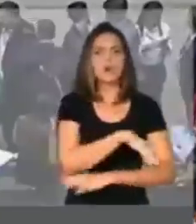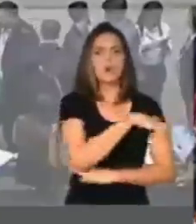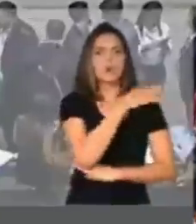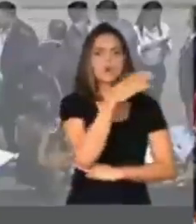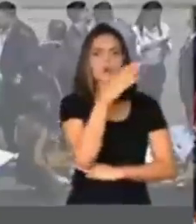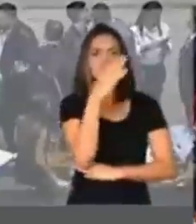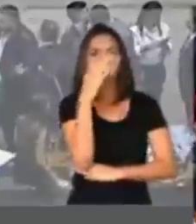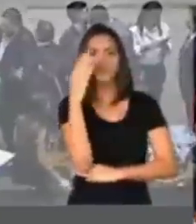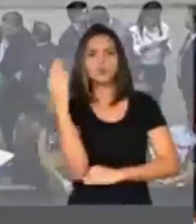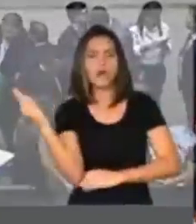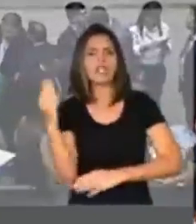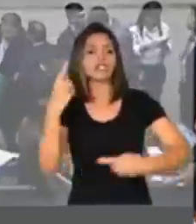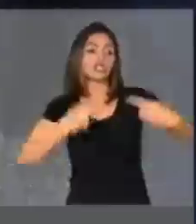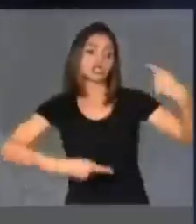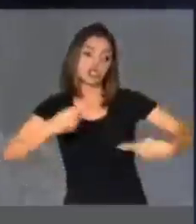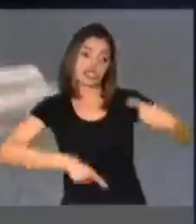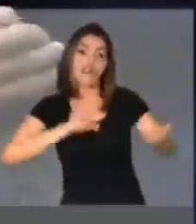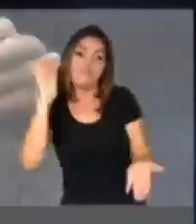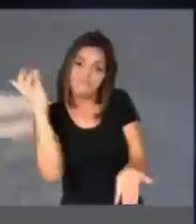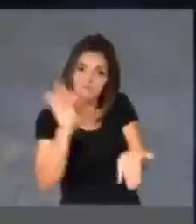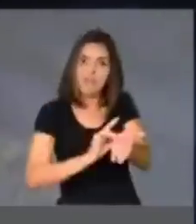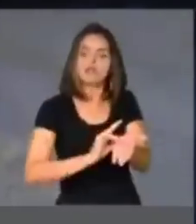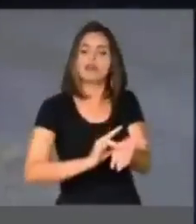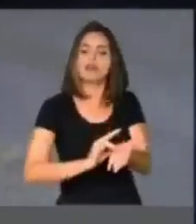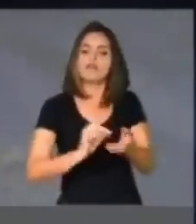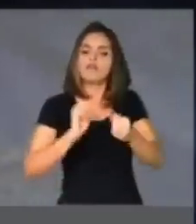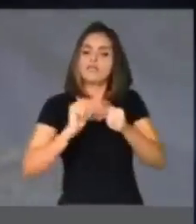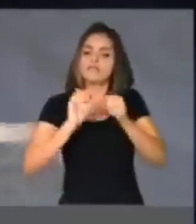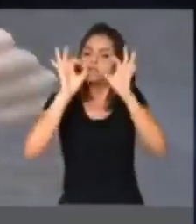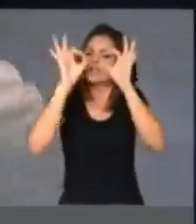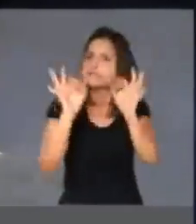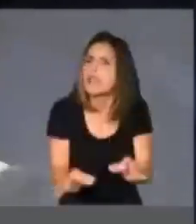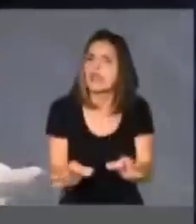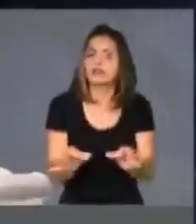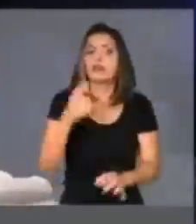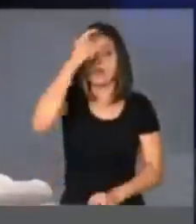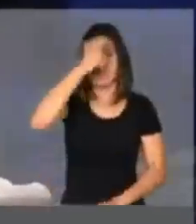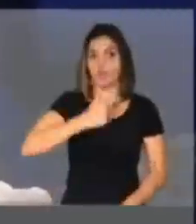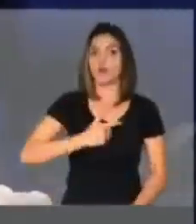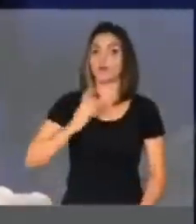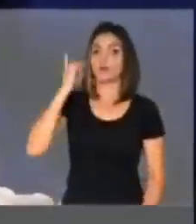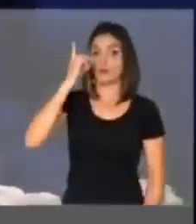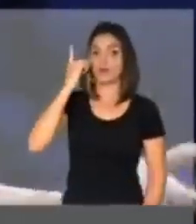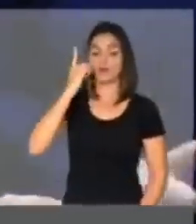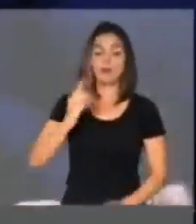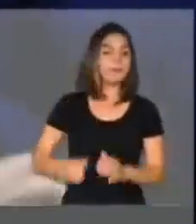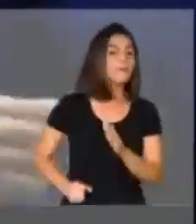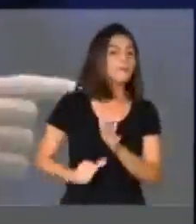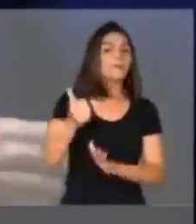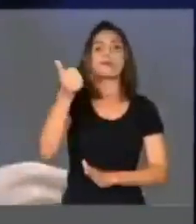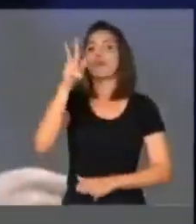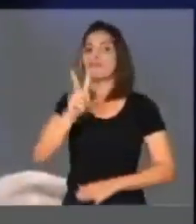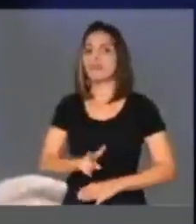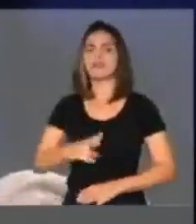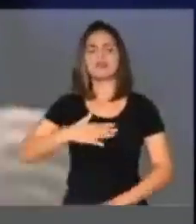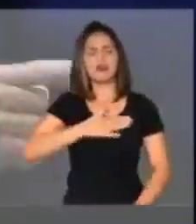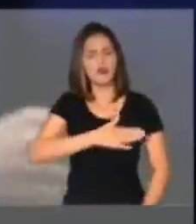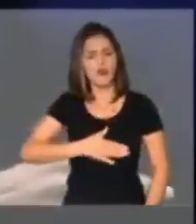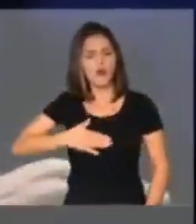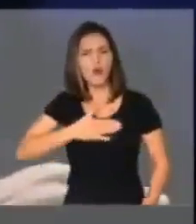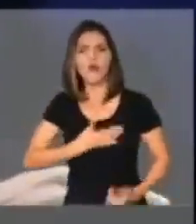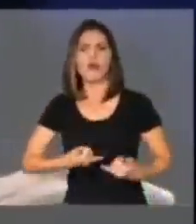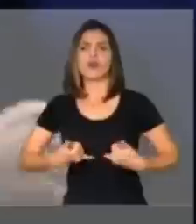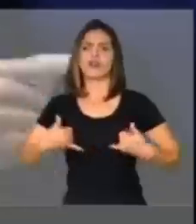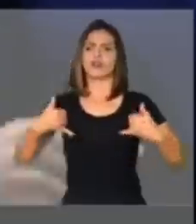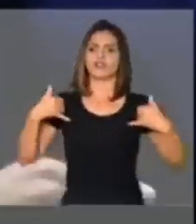para discutir a verdade e fazer o que é certo. Eu, como deputado de primeiro mandato, eu tenho um orgulho e